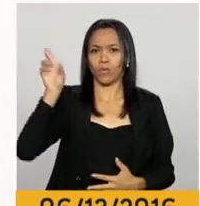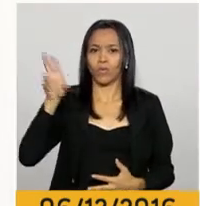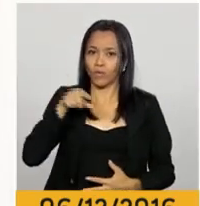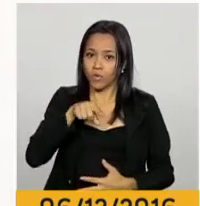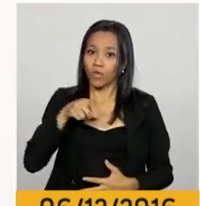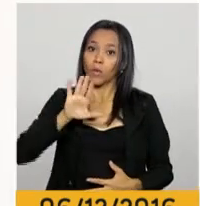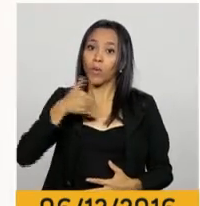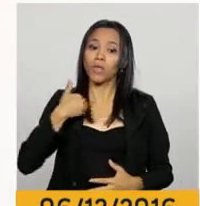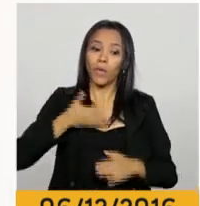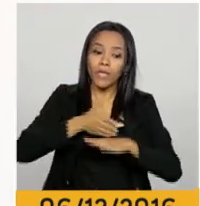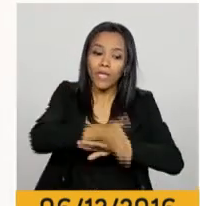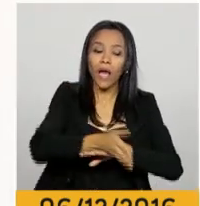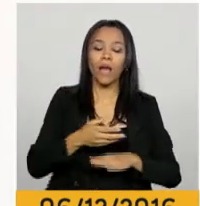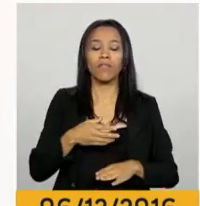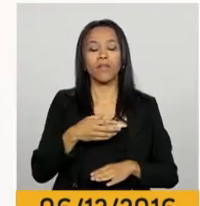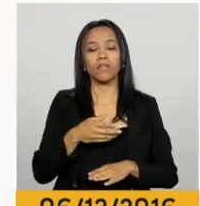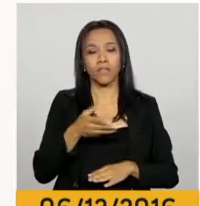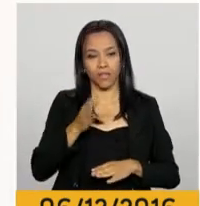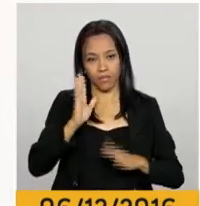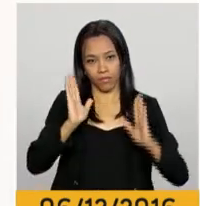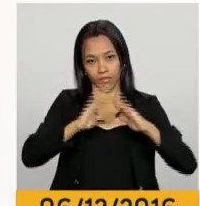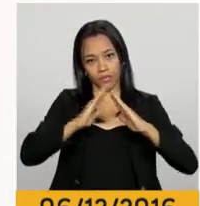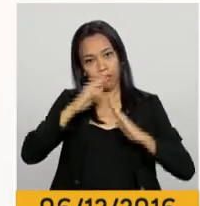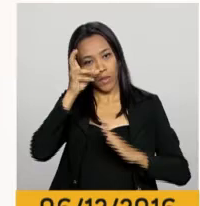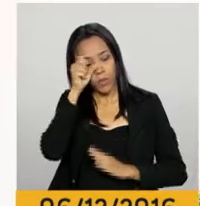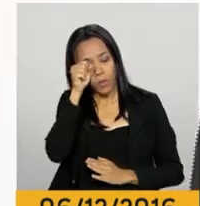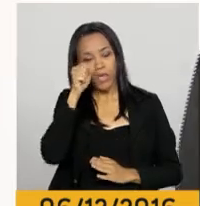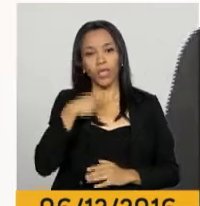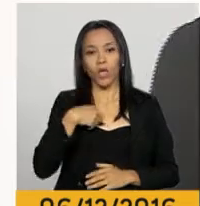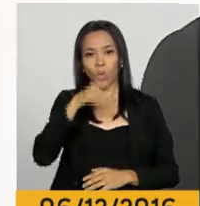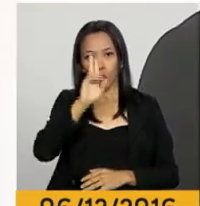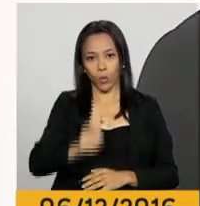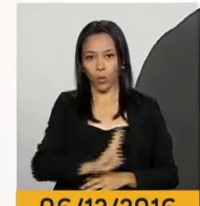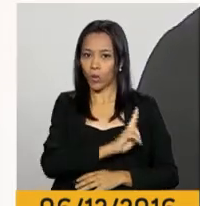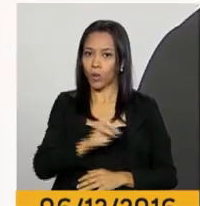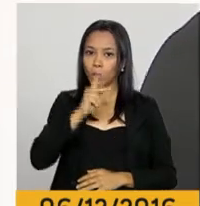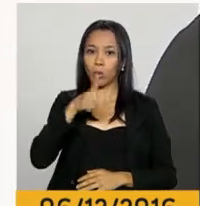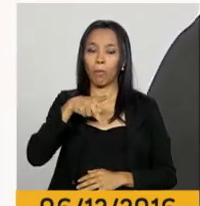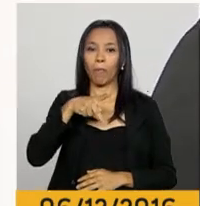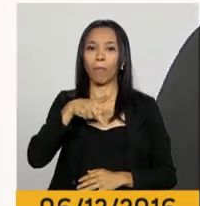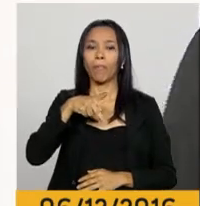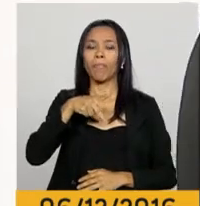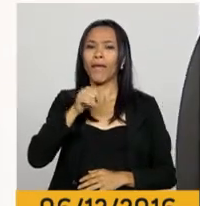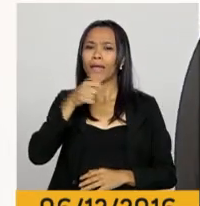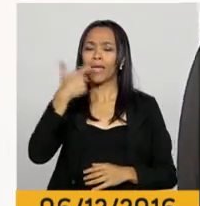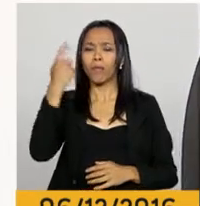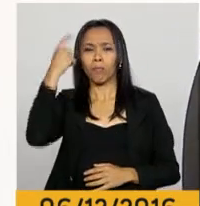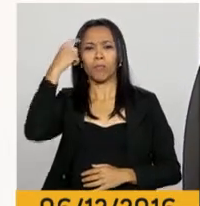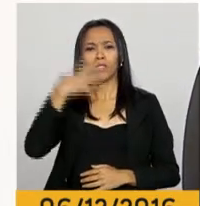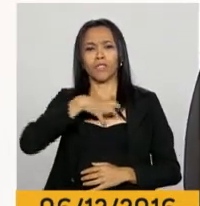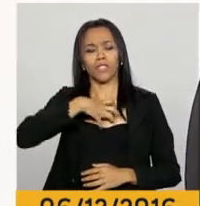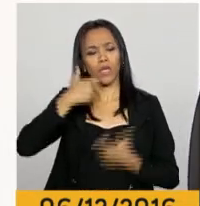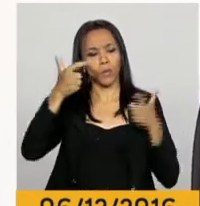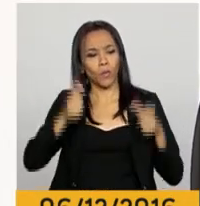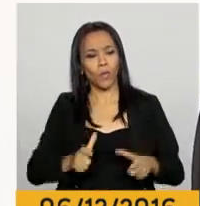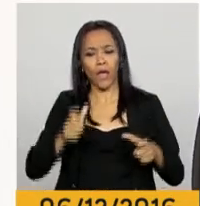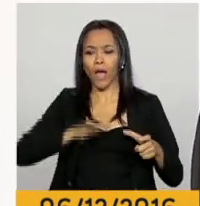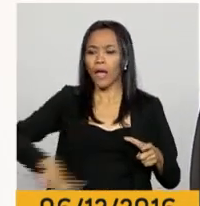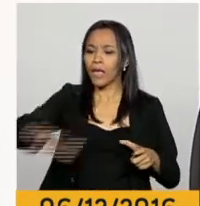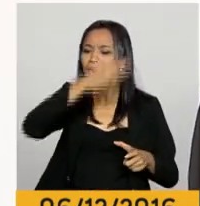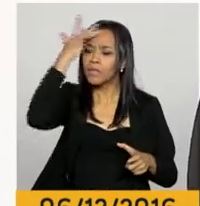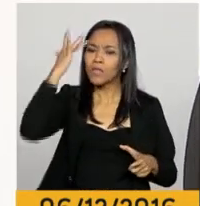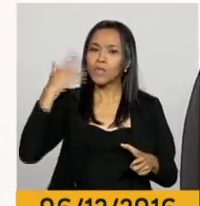fazer o nome do padre né porque na verdade é a impressão que eu tinha que era um lugar onde as pessoas nos